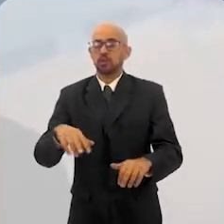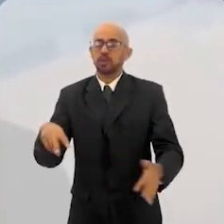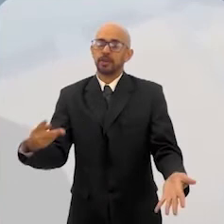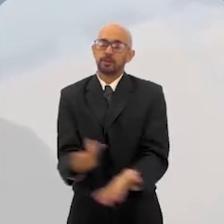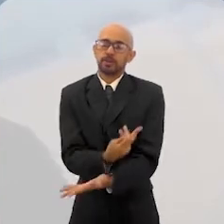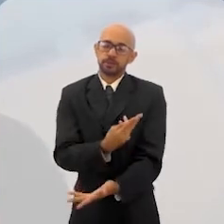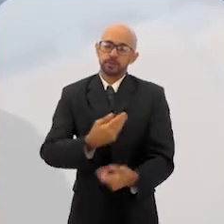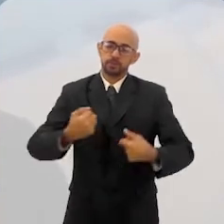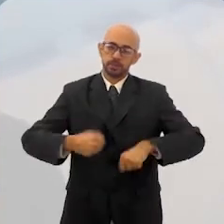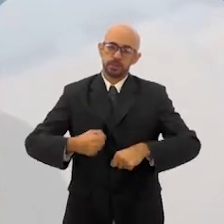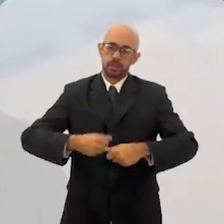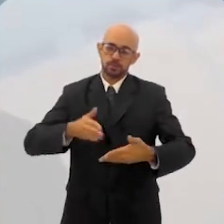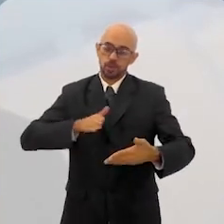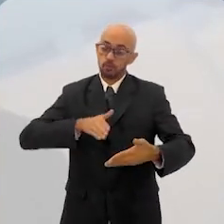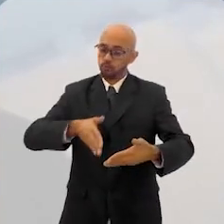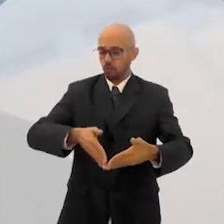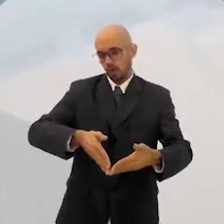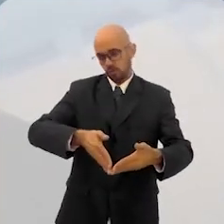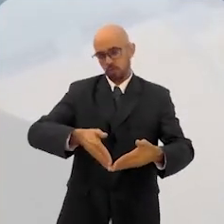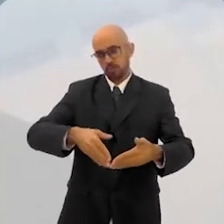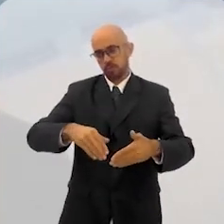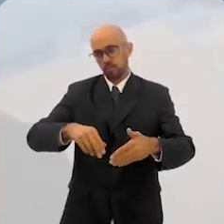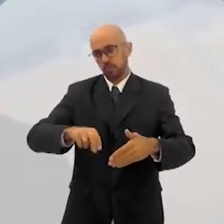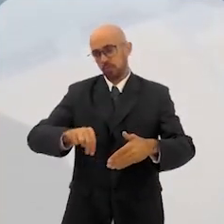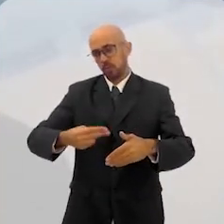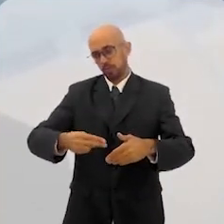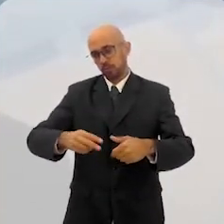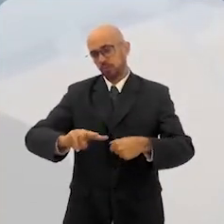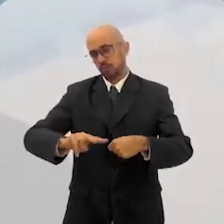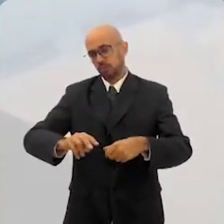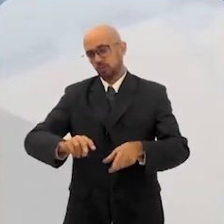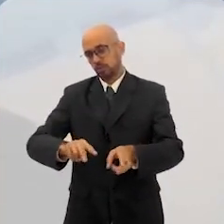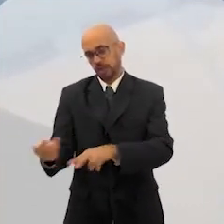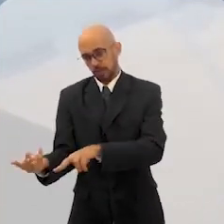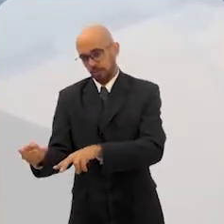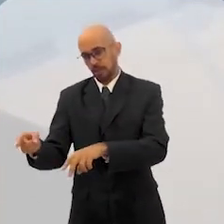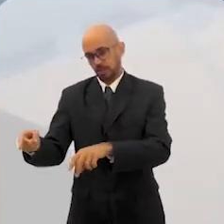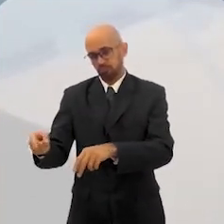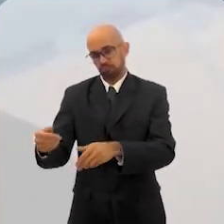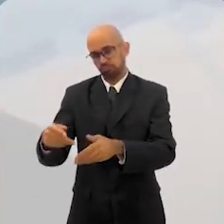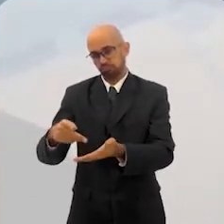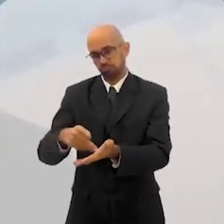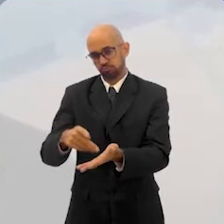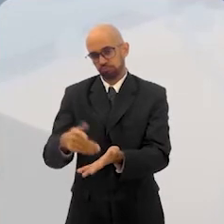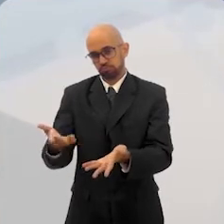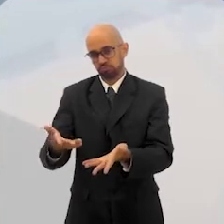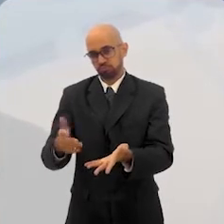que precisava de dedicação, precisava de encaminhar. Então, mas